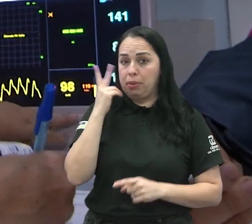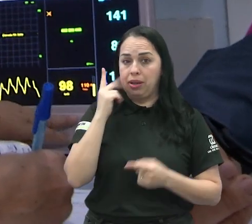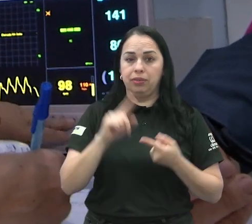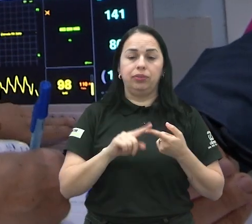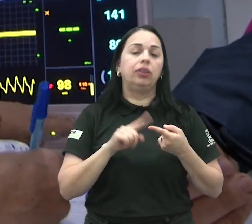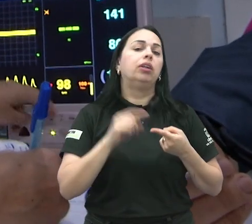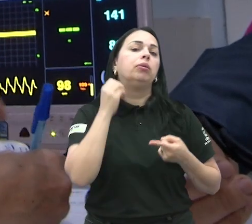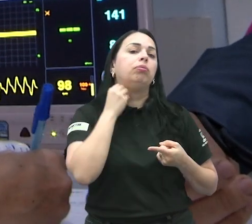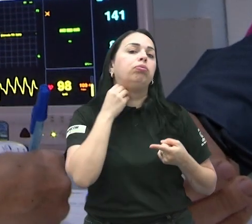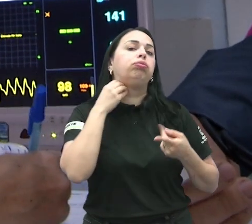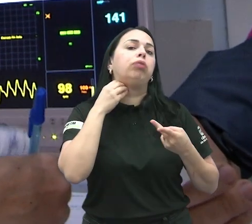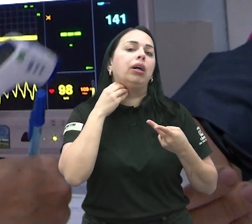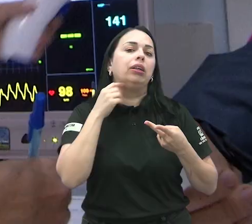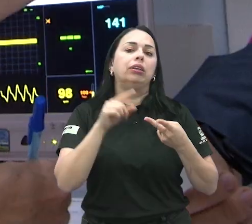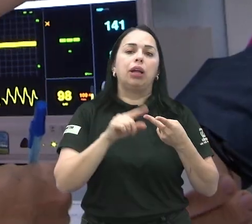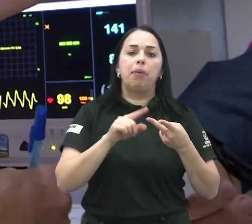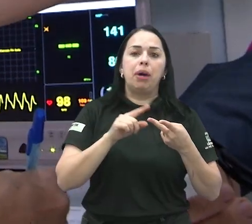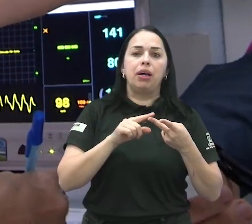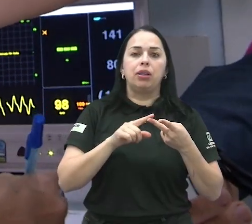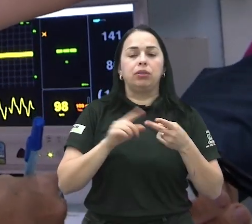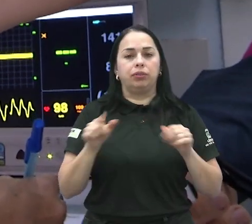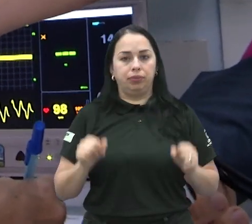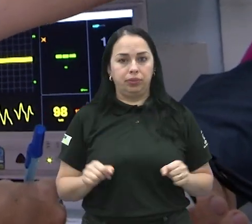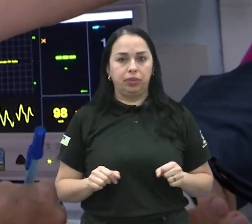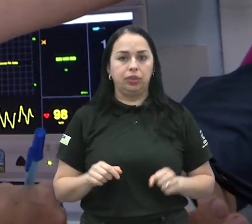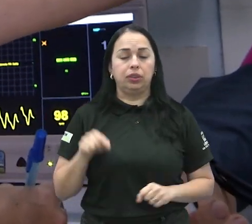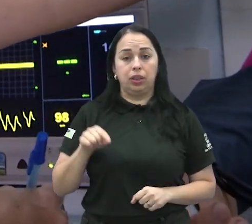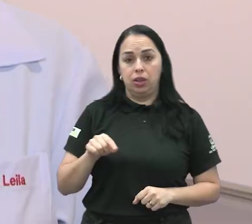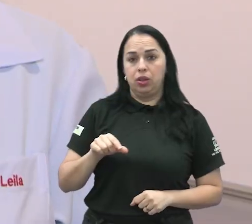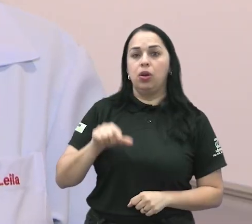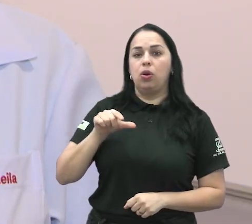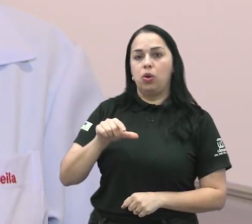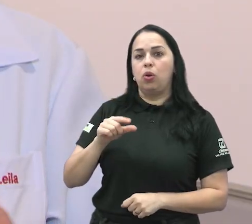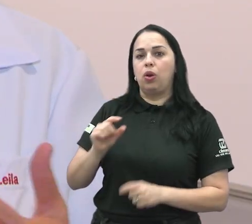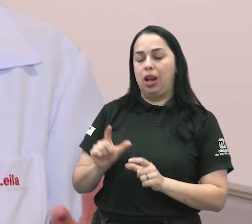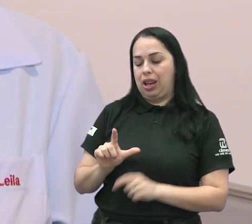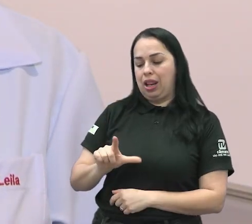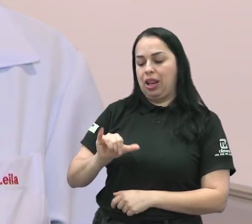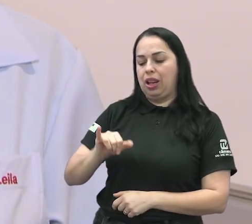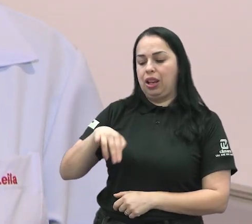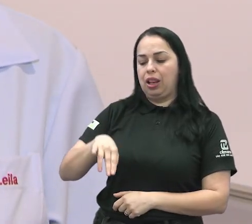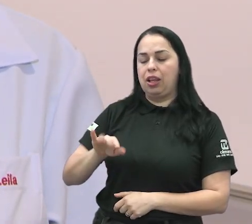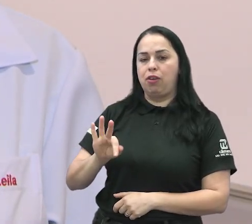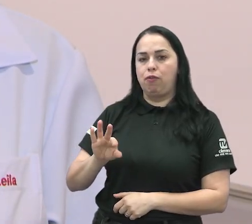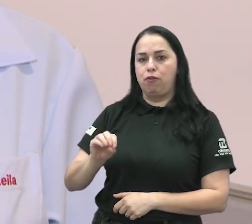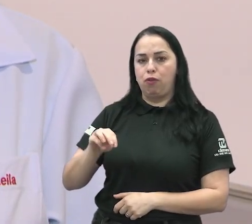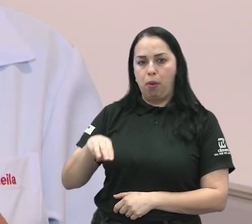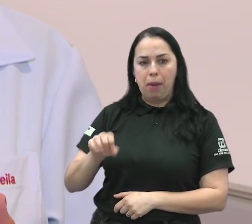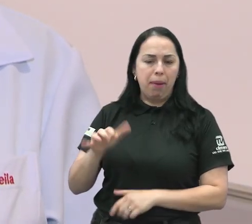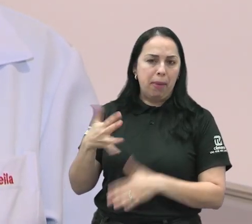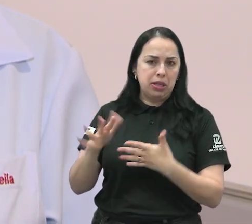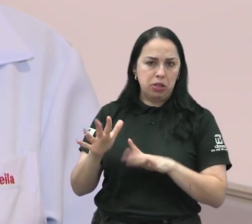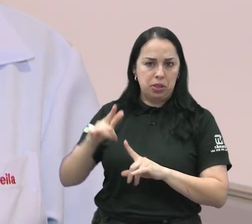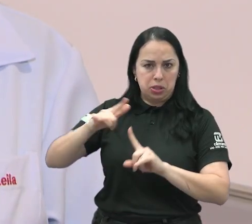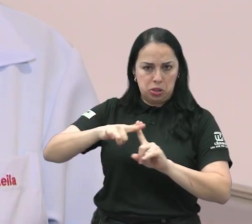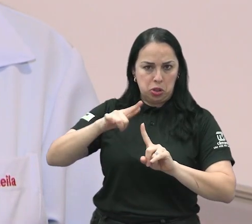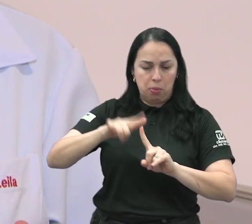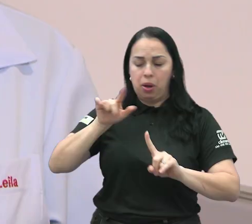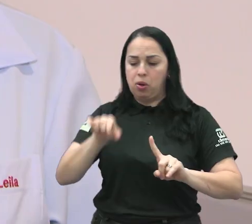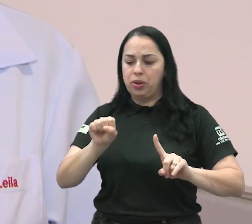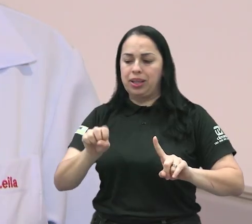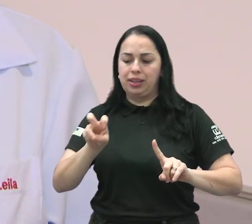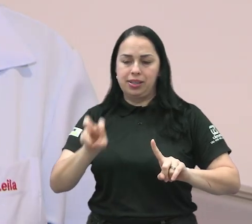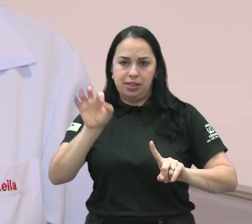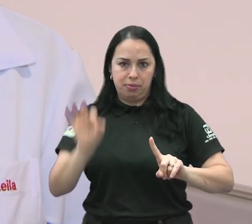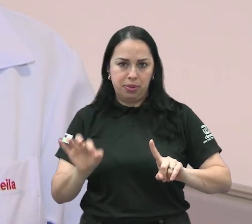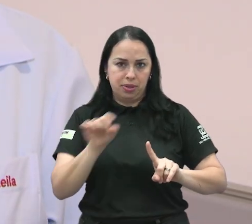sendo os mais conhecidos o linfoma de Hodgkin e o de não Hodgkin. Os linfomas não Hodgkin, eles perfazem mais ou menos